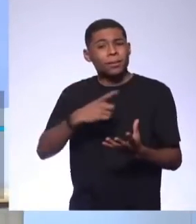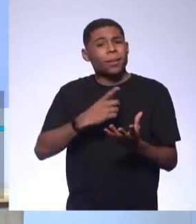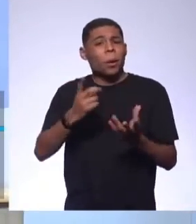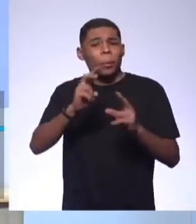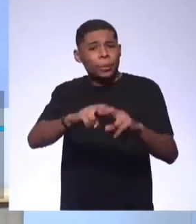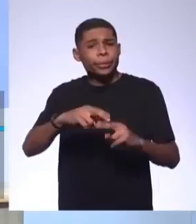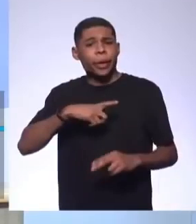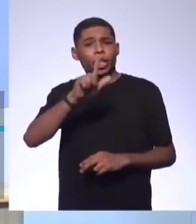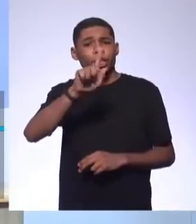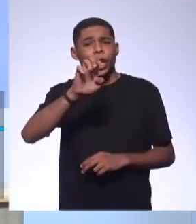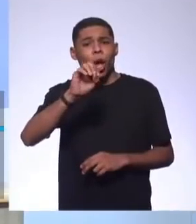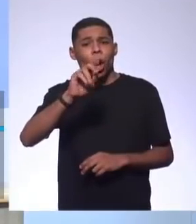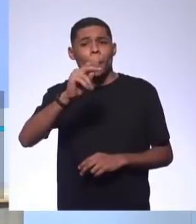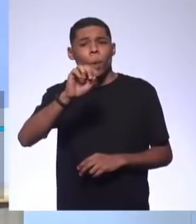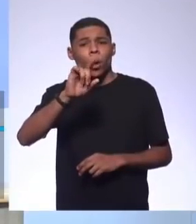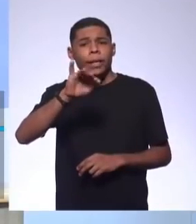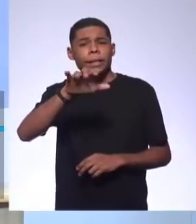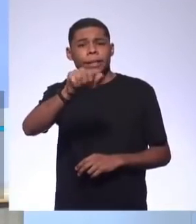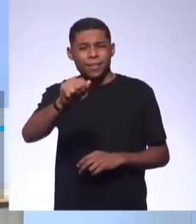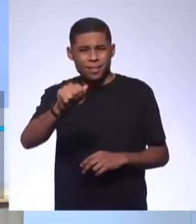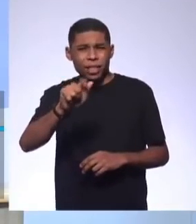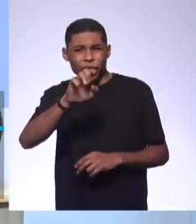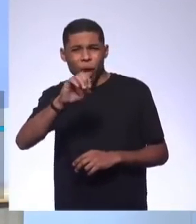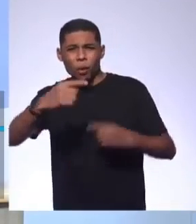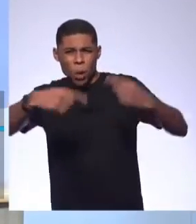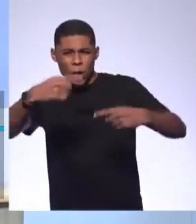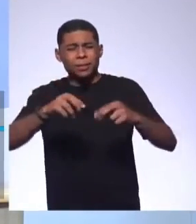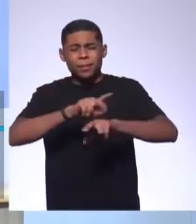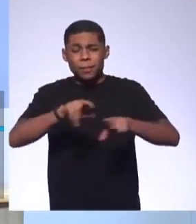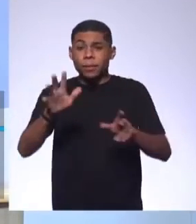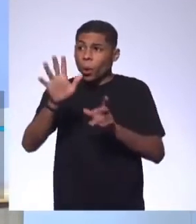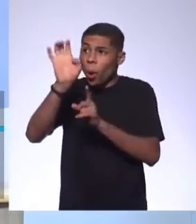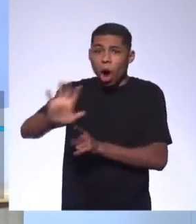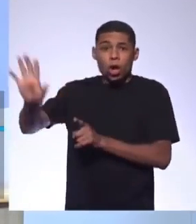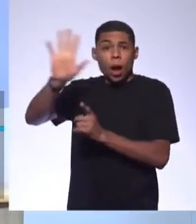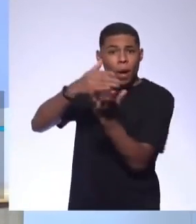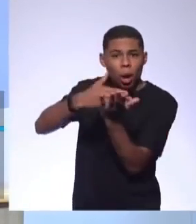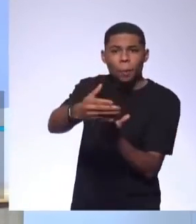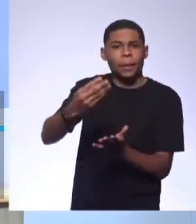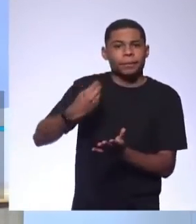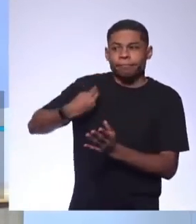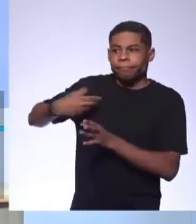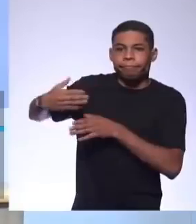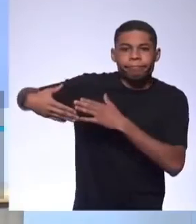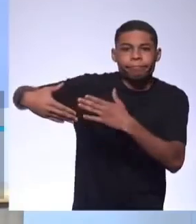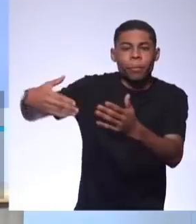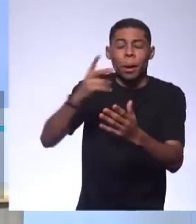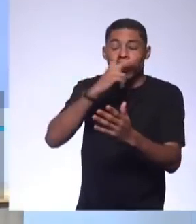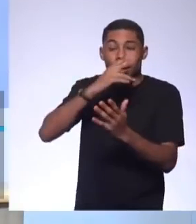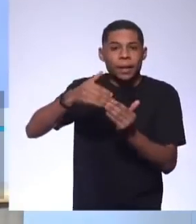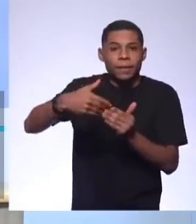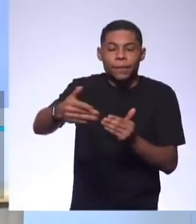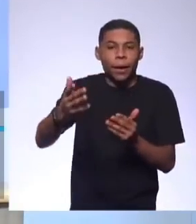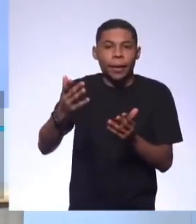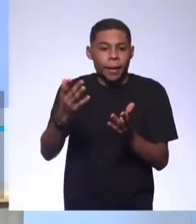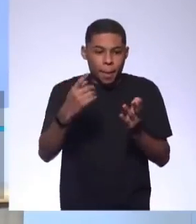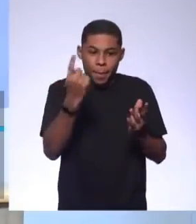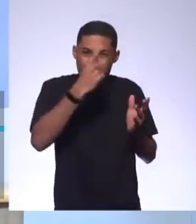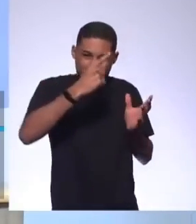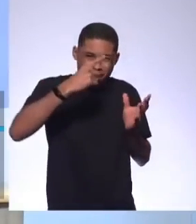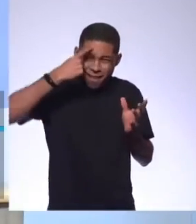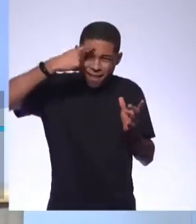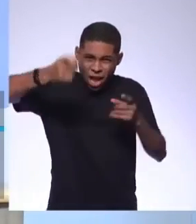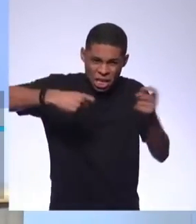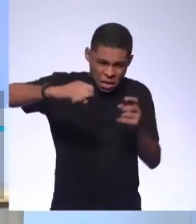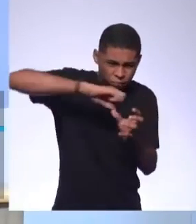geopolítico, desse caldeirão que a Europa vai começar a vivenciar, aí que vai explodir na Primeira